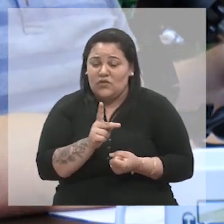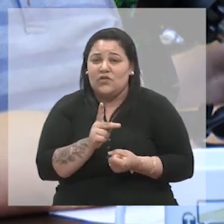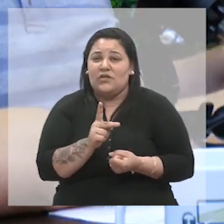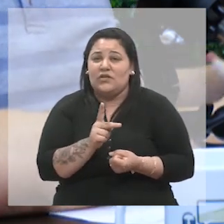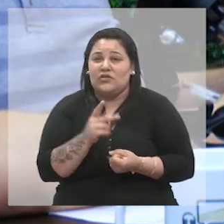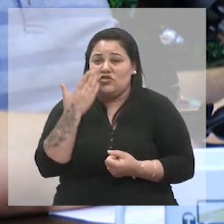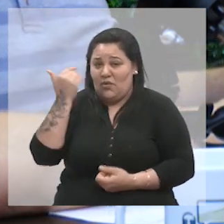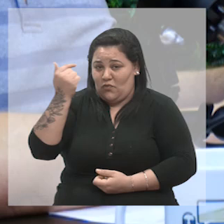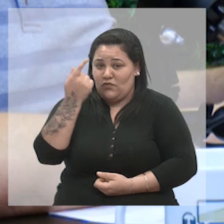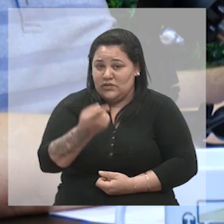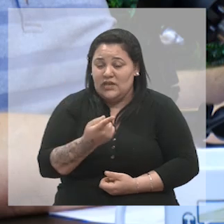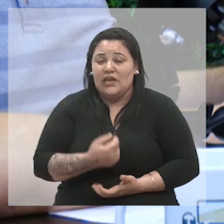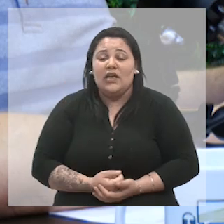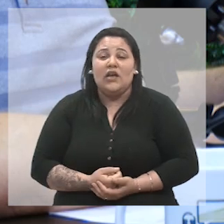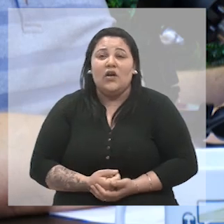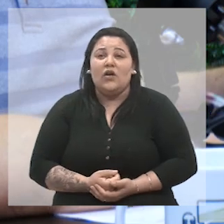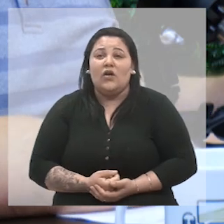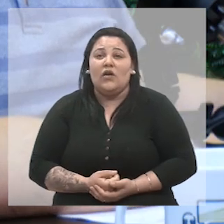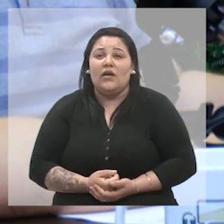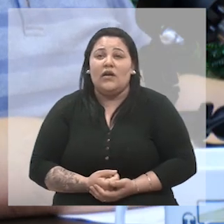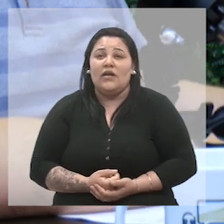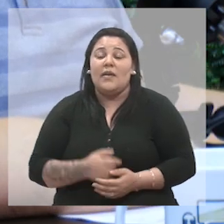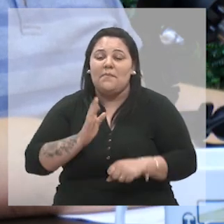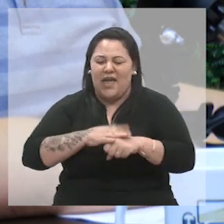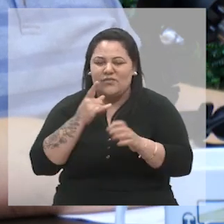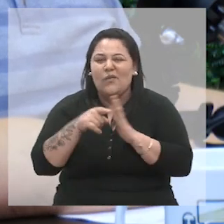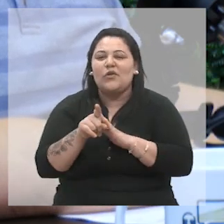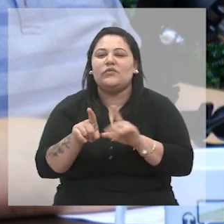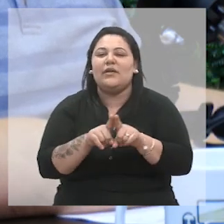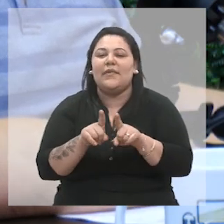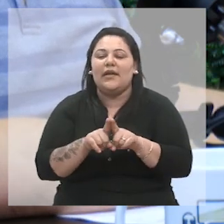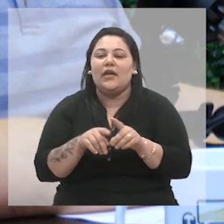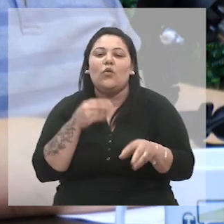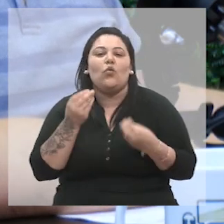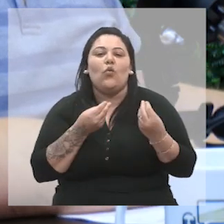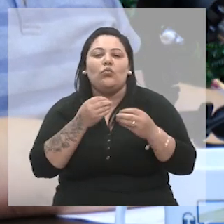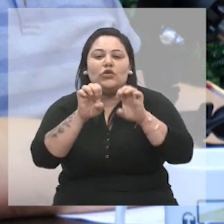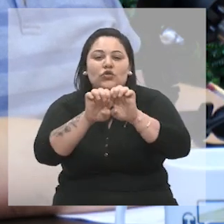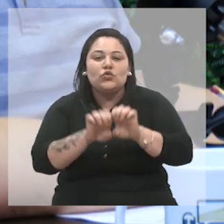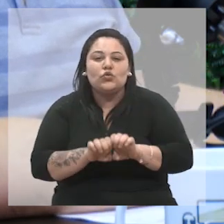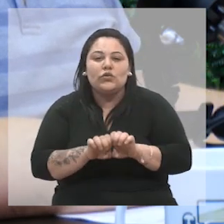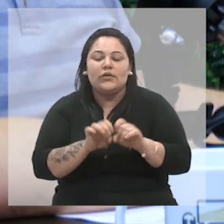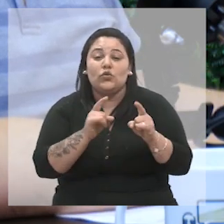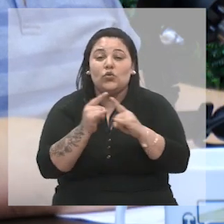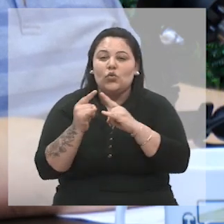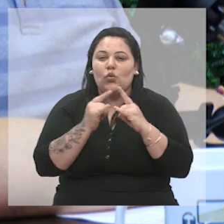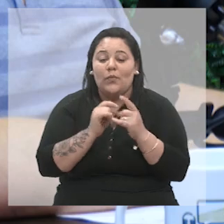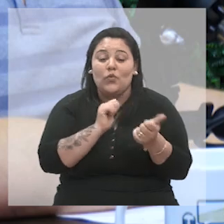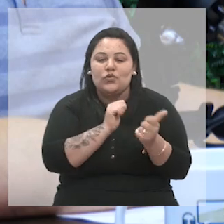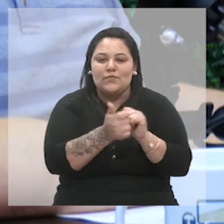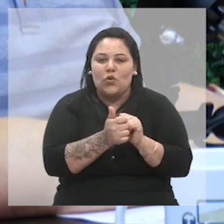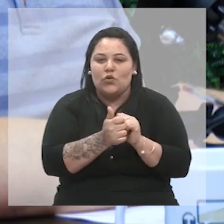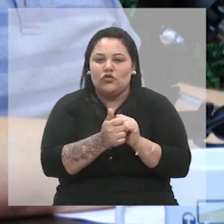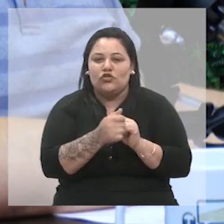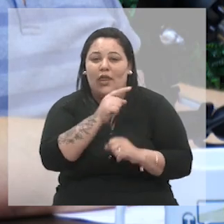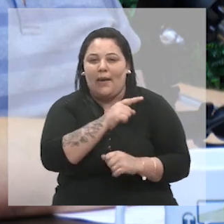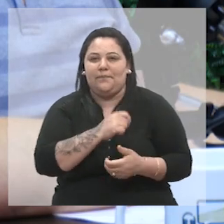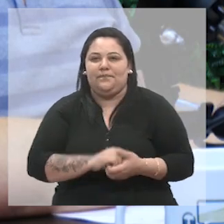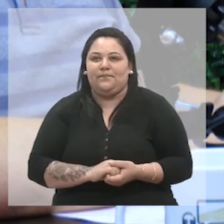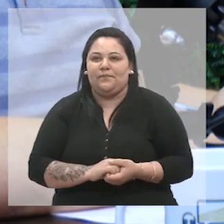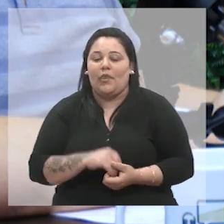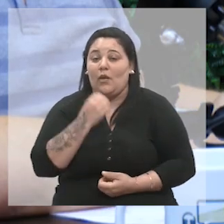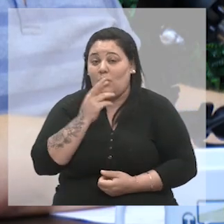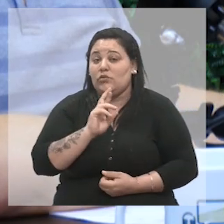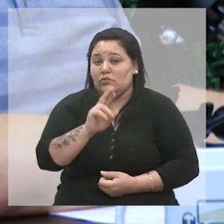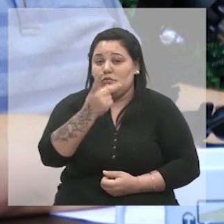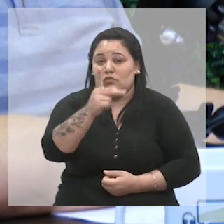Fonseca esse convite? E vou estender um pouquinho mais. Além disso, como é que é a estrutura do clube para o esporte lá para vocês?